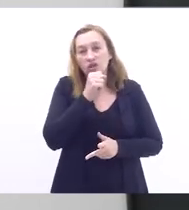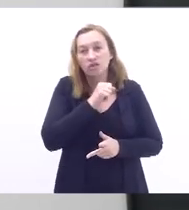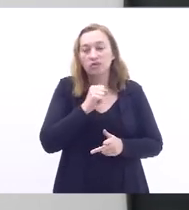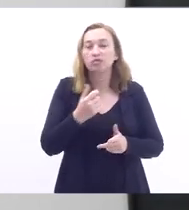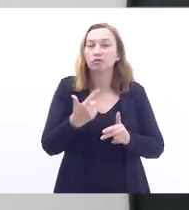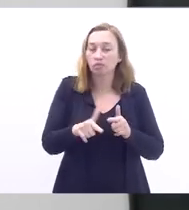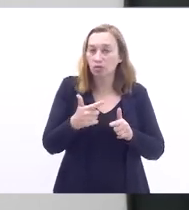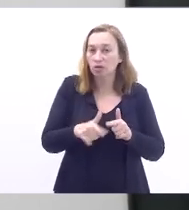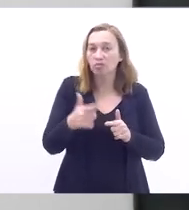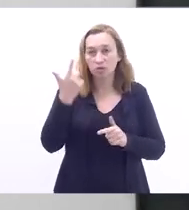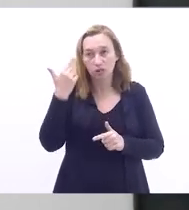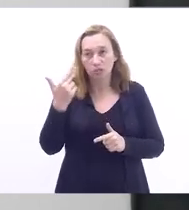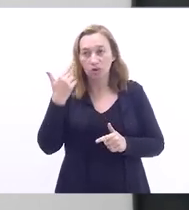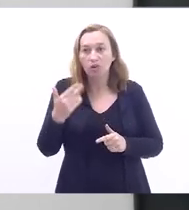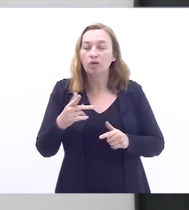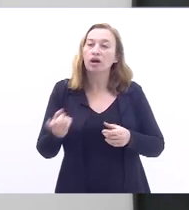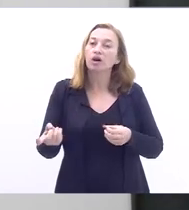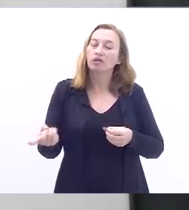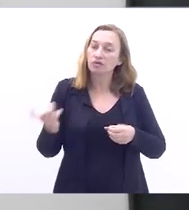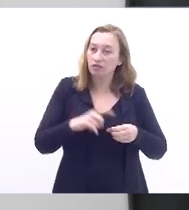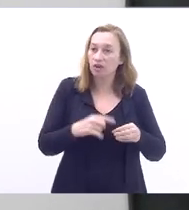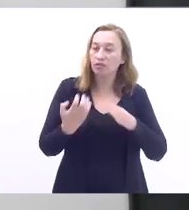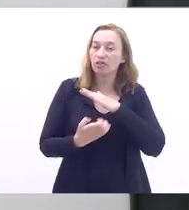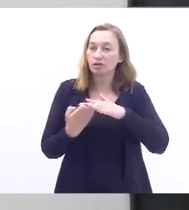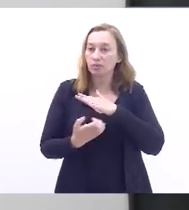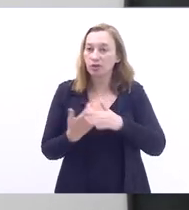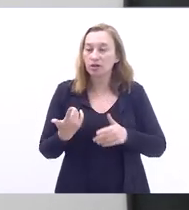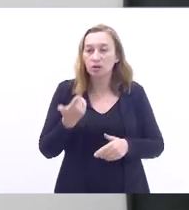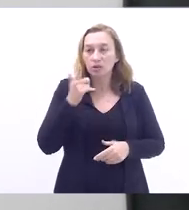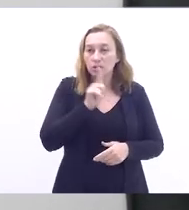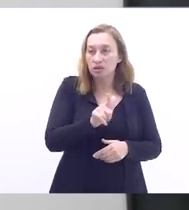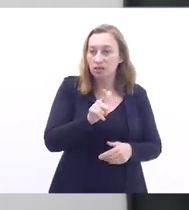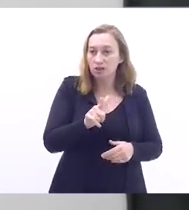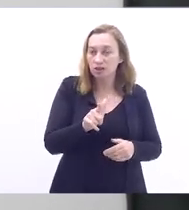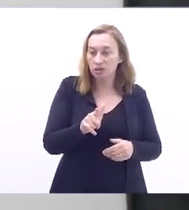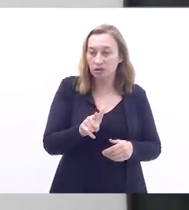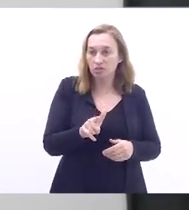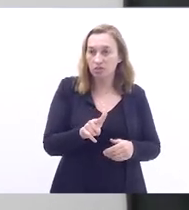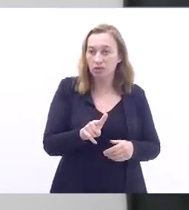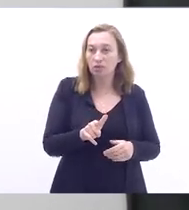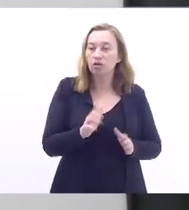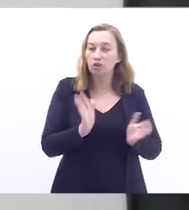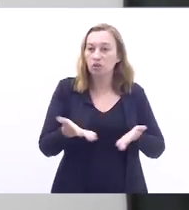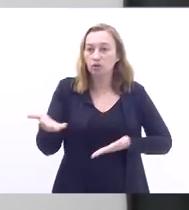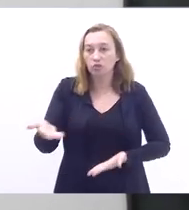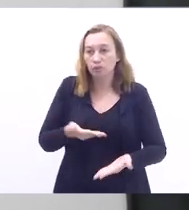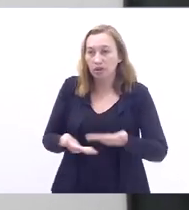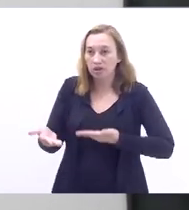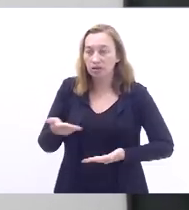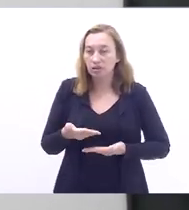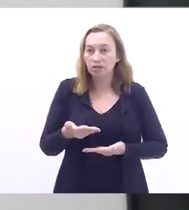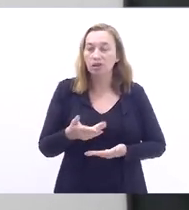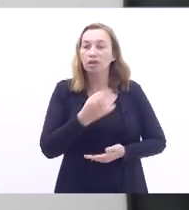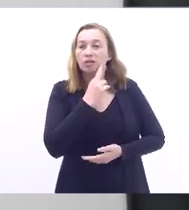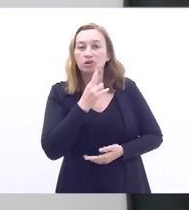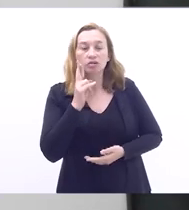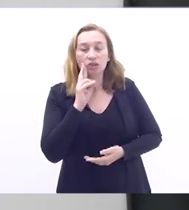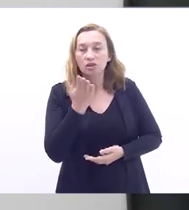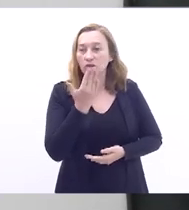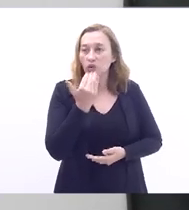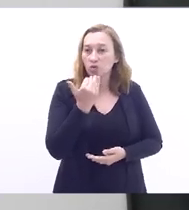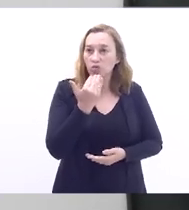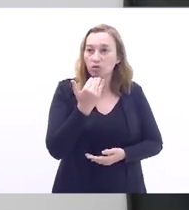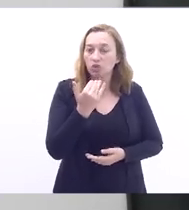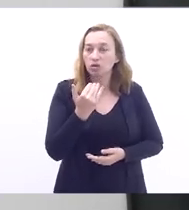momento é dar problemas empresa veio um dele conseguiu a funcionar e hoje estamos compartilhando o restaurante universitário